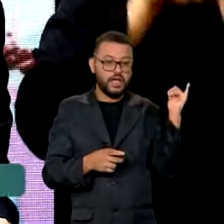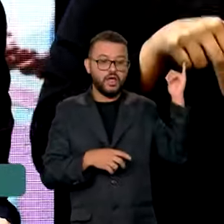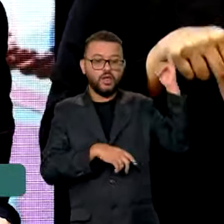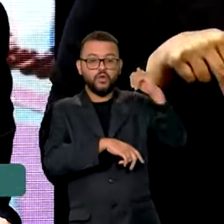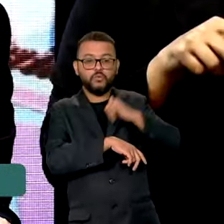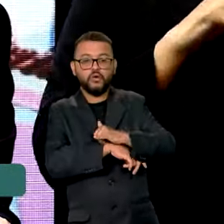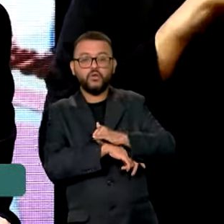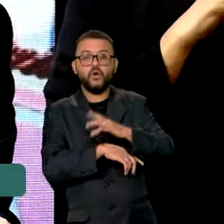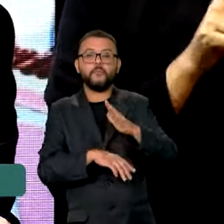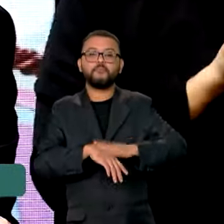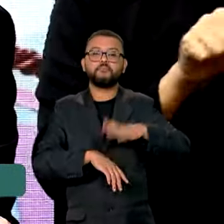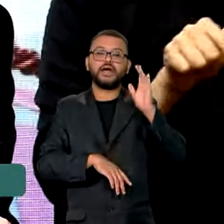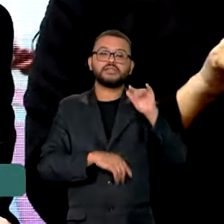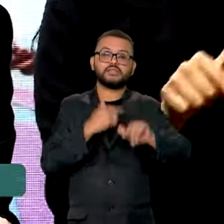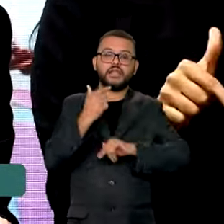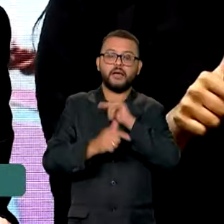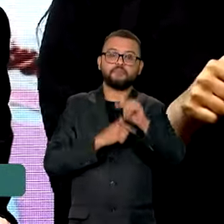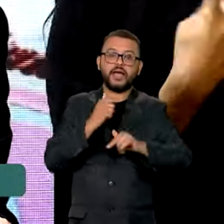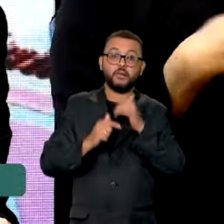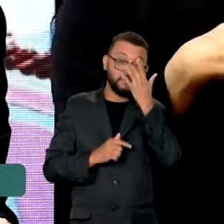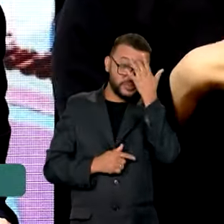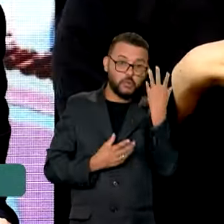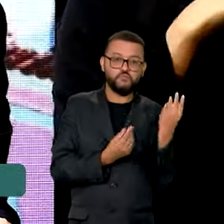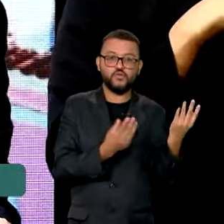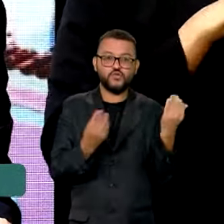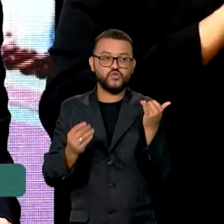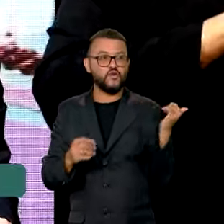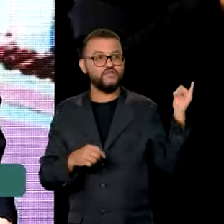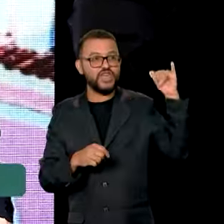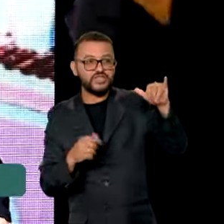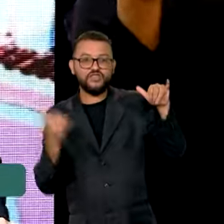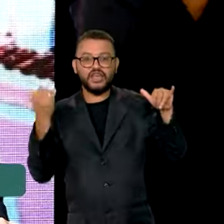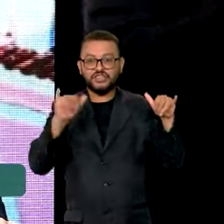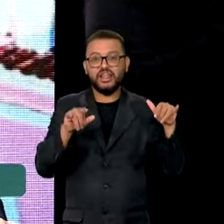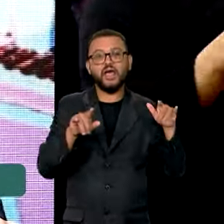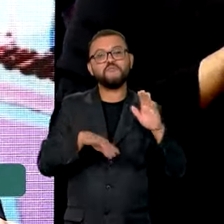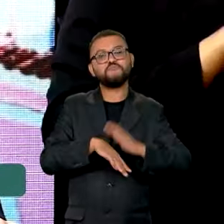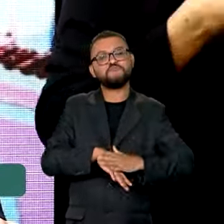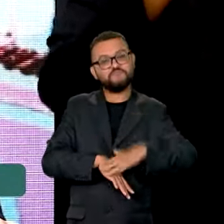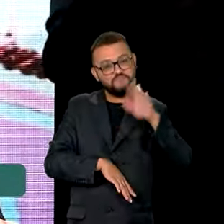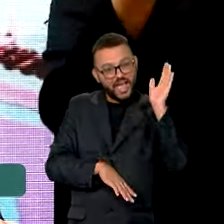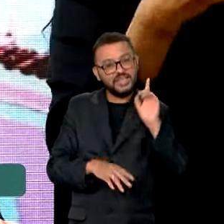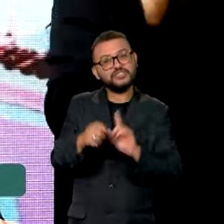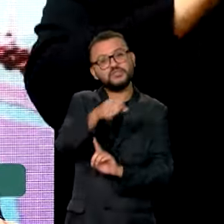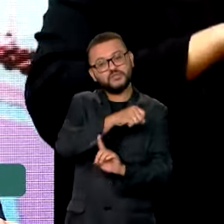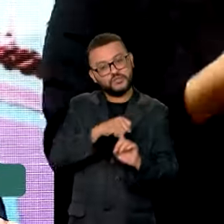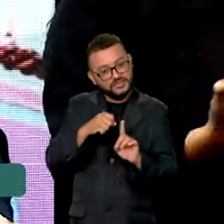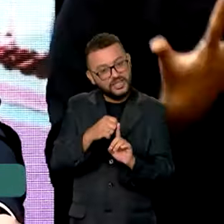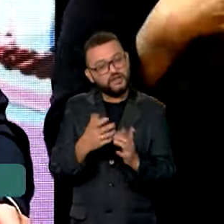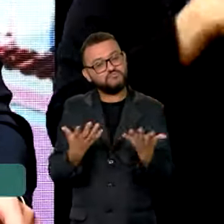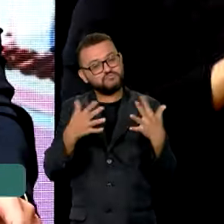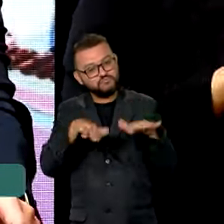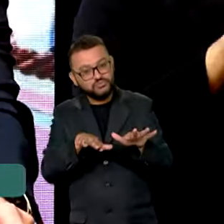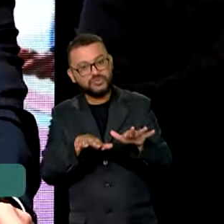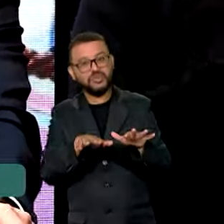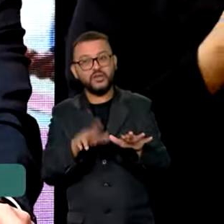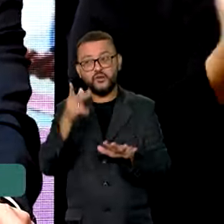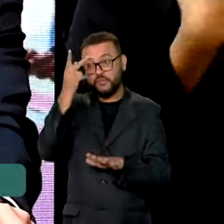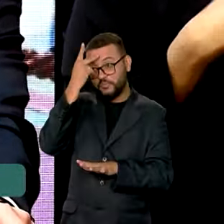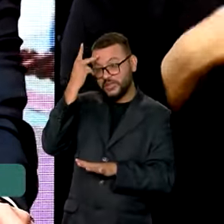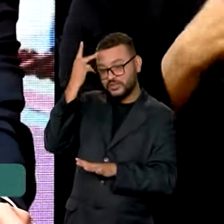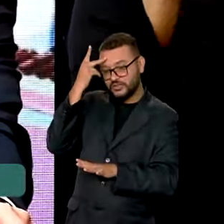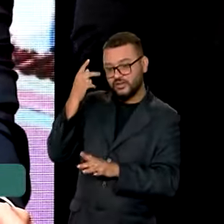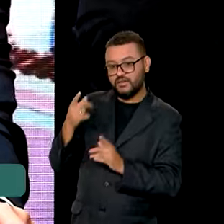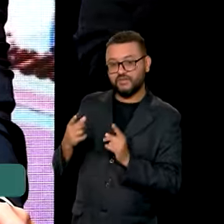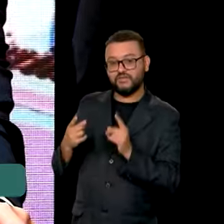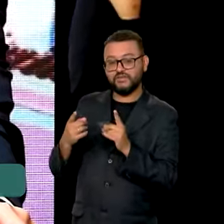vai ter emprego, porque vai ter mais pessoas viajando. Isso é inclusão social, porque tem alguém que está vendendo queijo